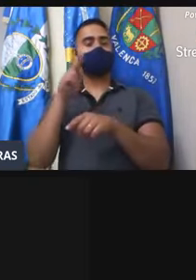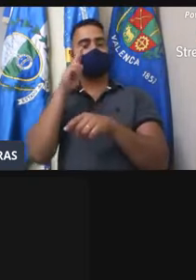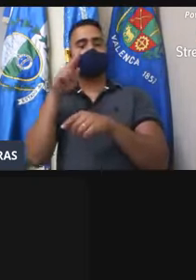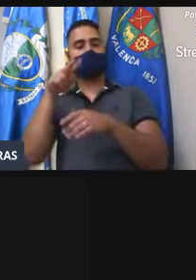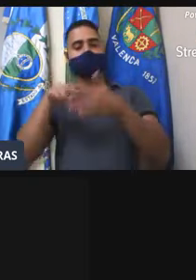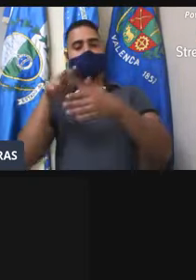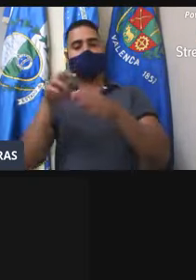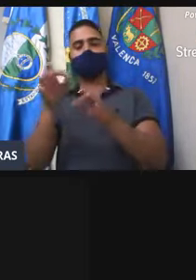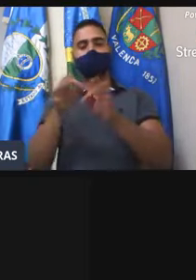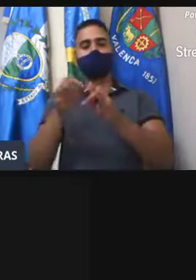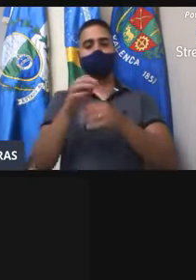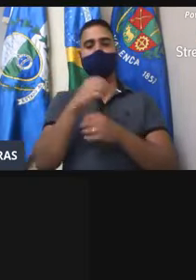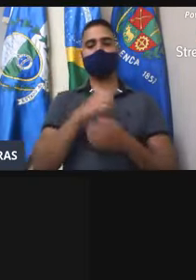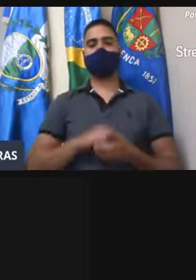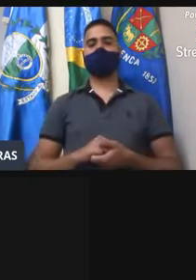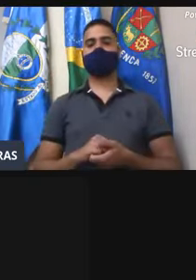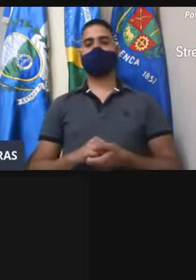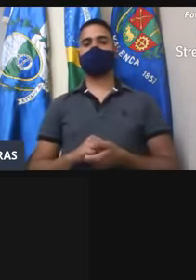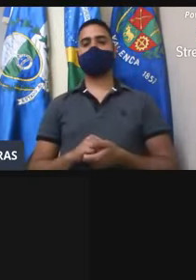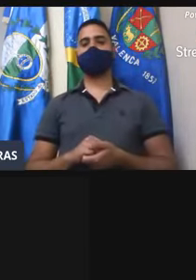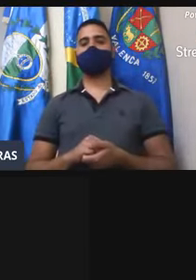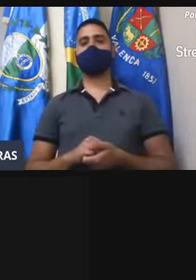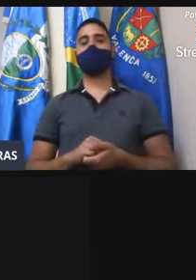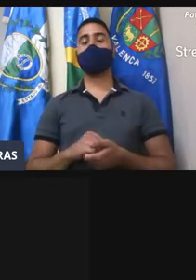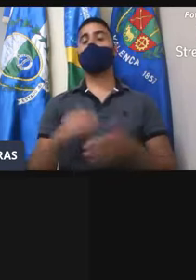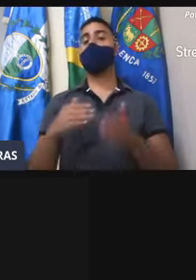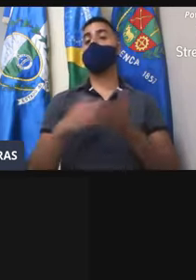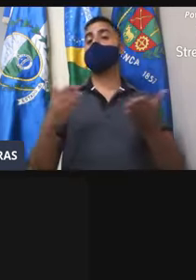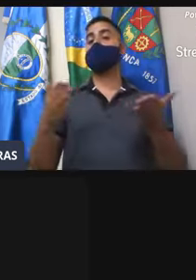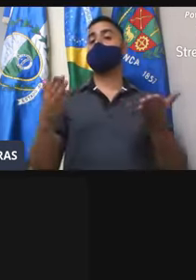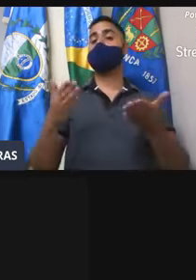técnica. Até a presente data,